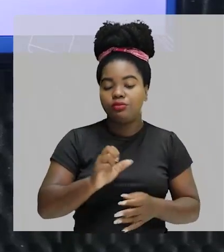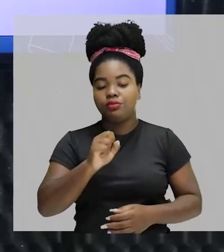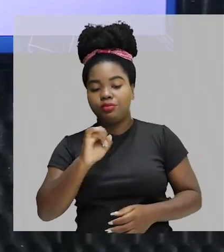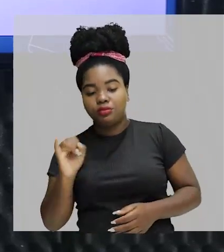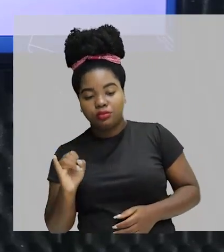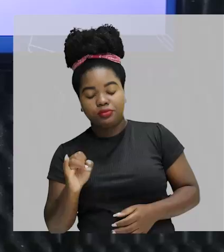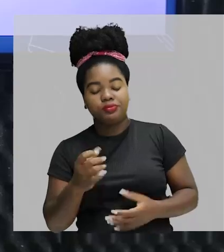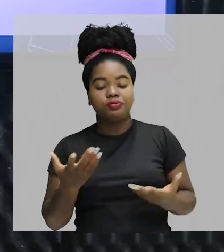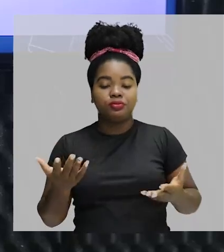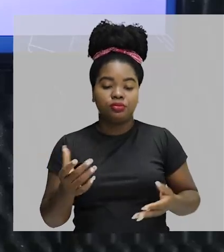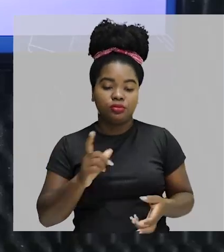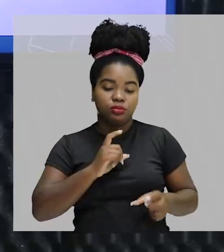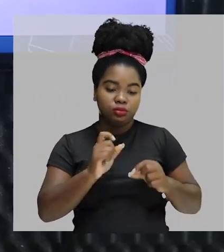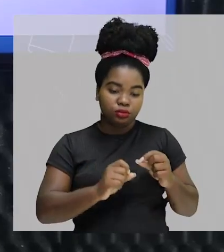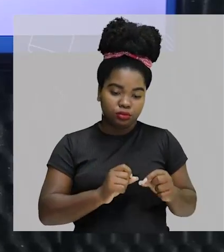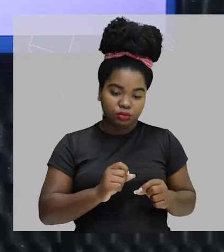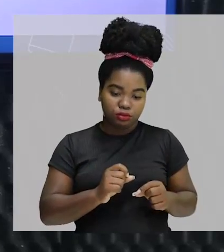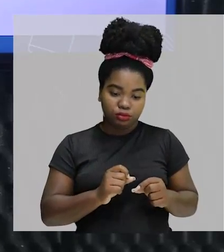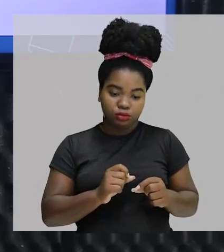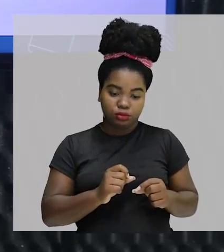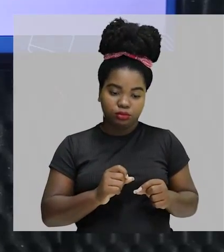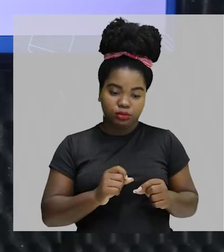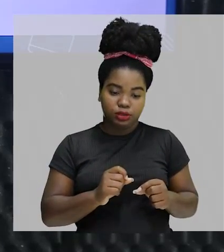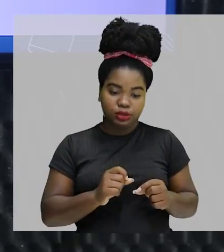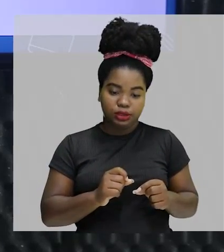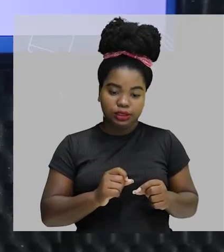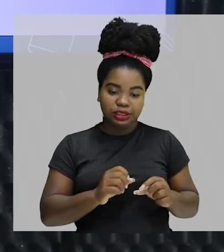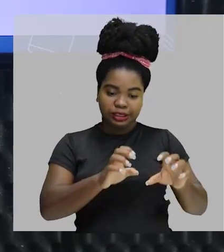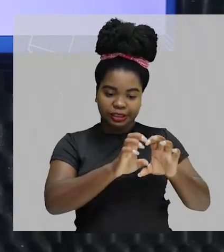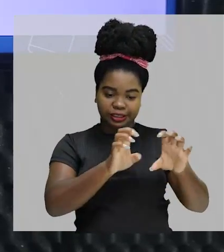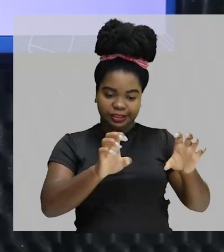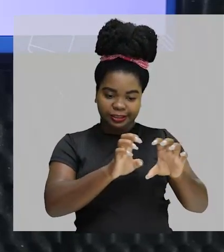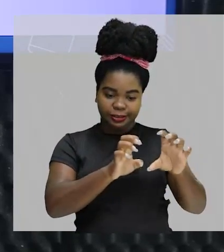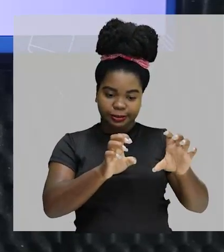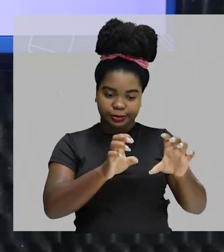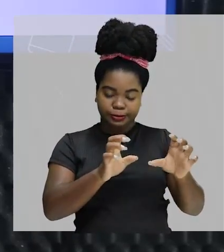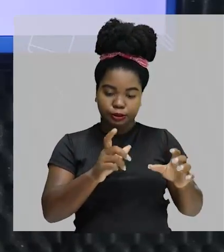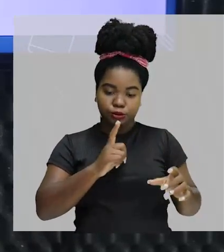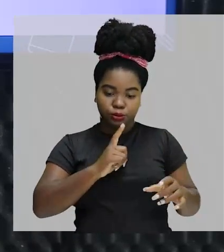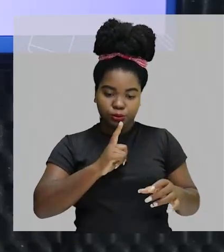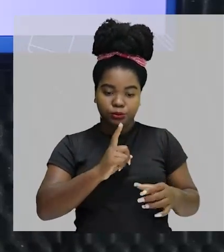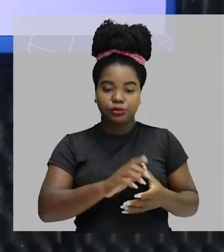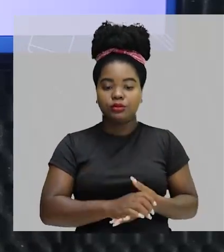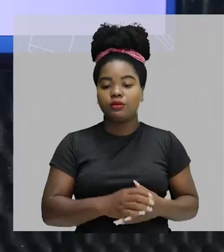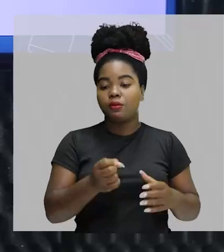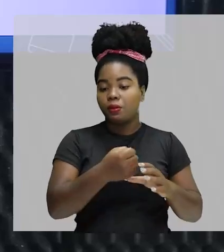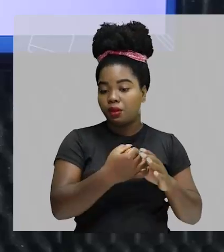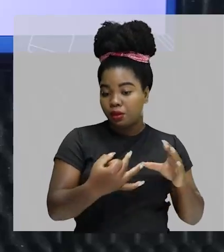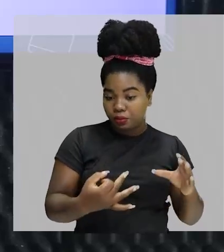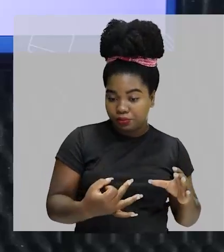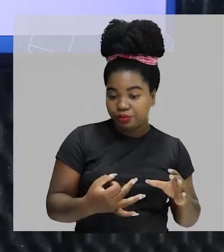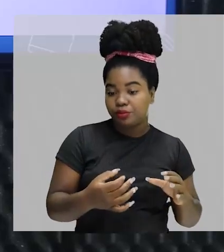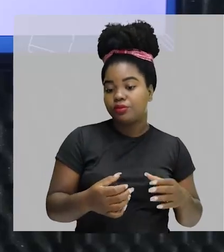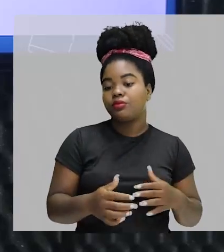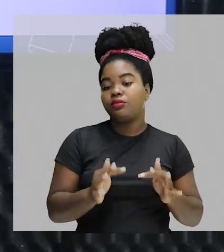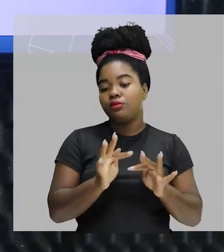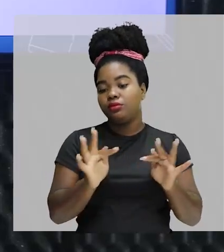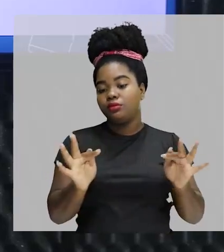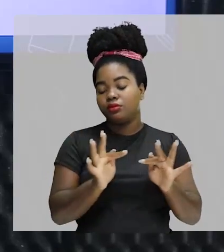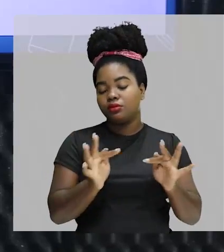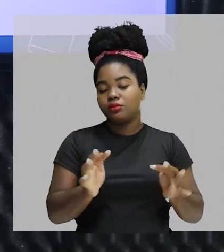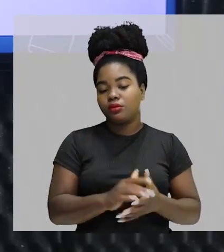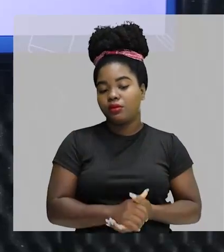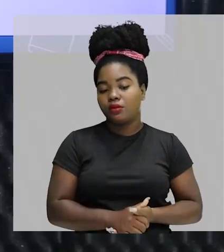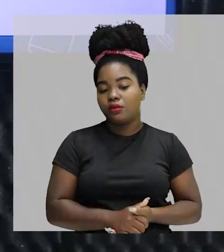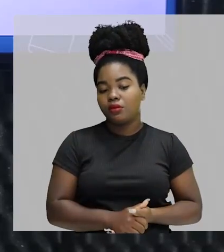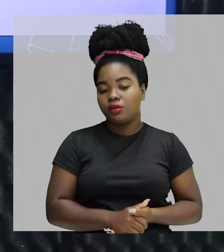se por acaso eu fizer lá na fórmula que está aqui, né, com característica de função exponencial,